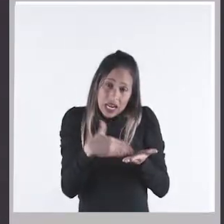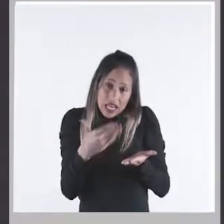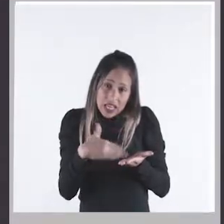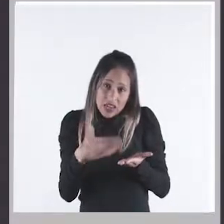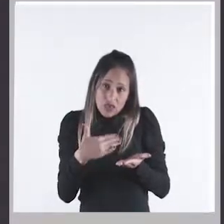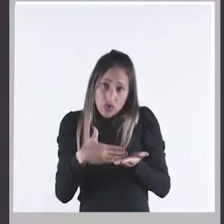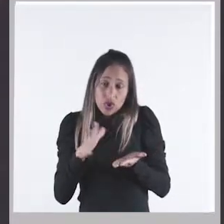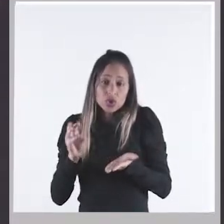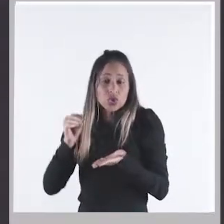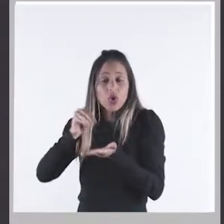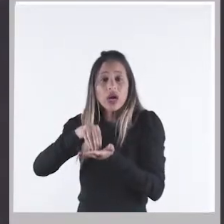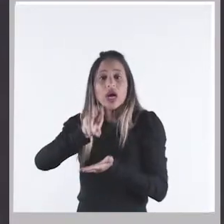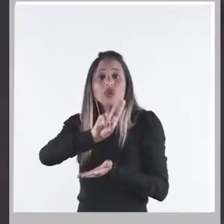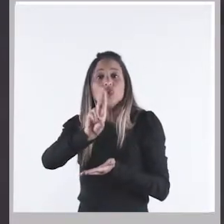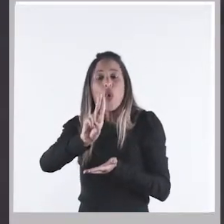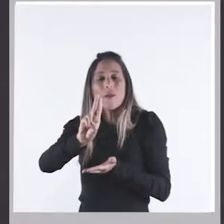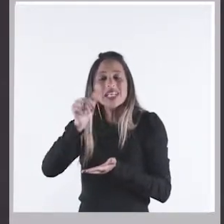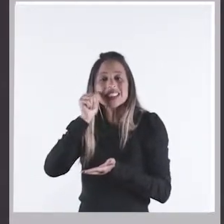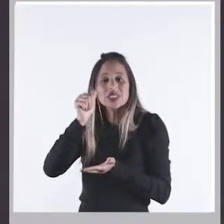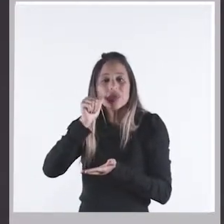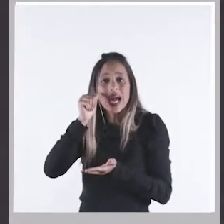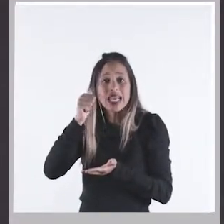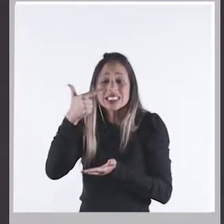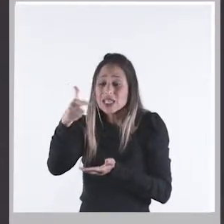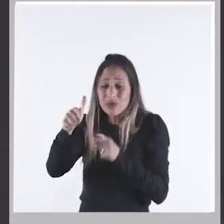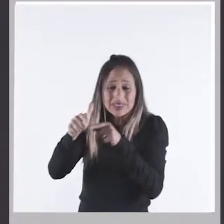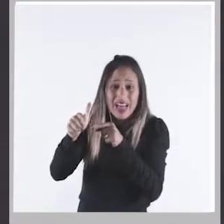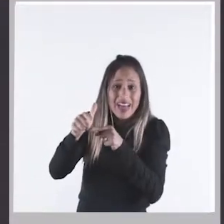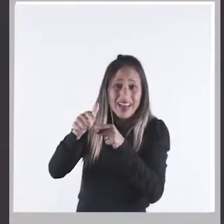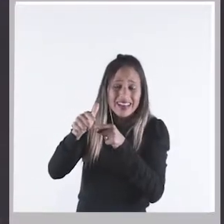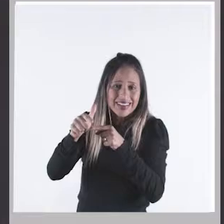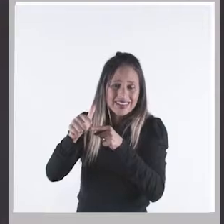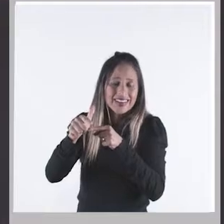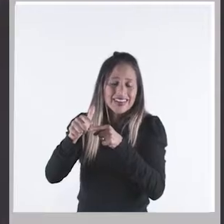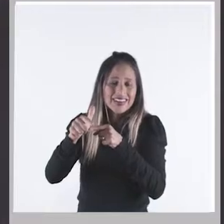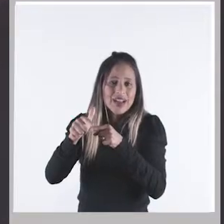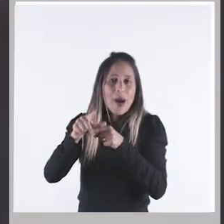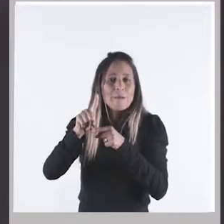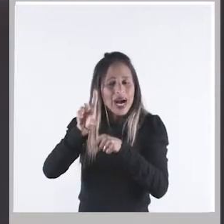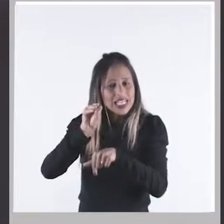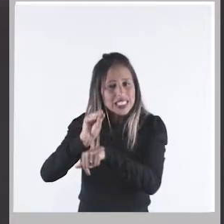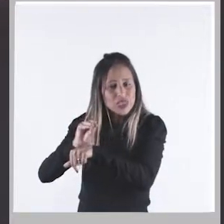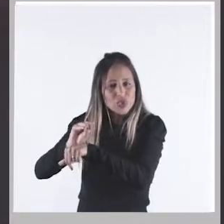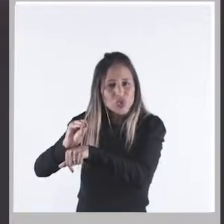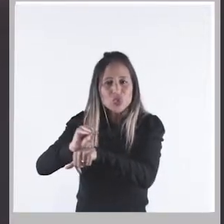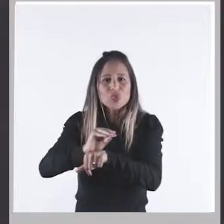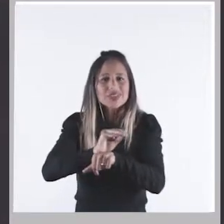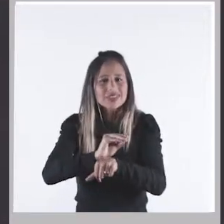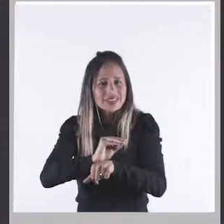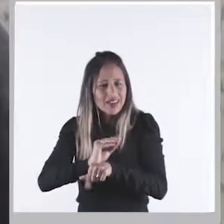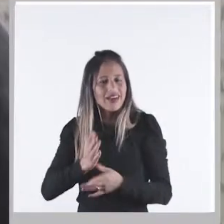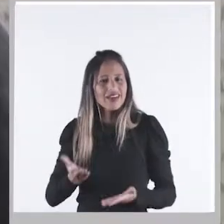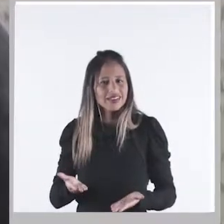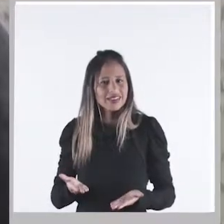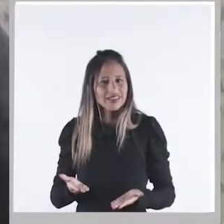forma de colocar o nome dessas mulheres anônimas, né? Mas que sustentam, né? Que